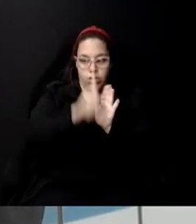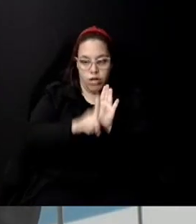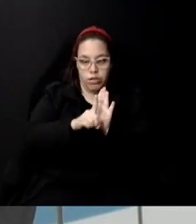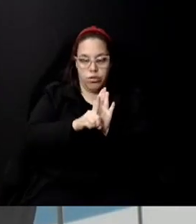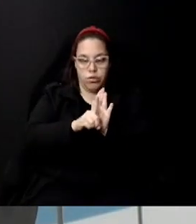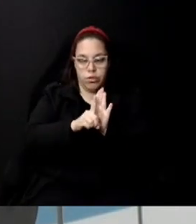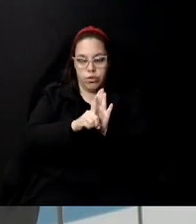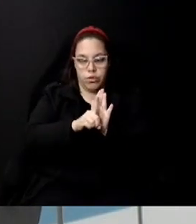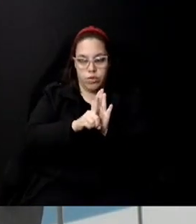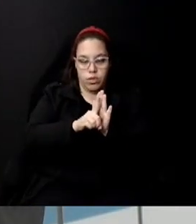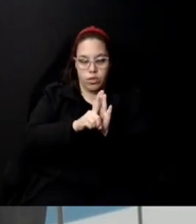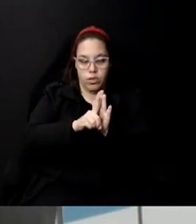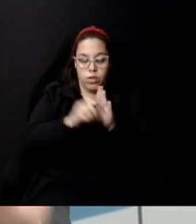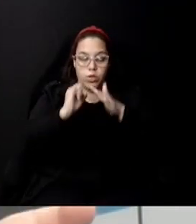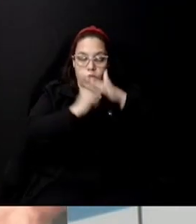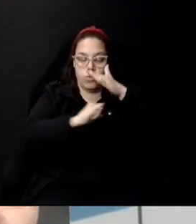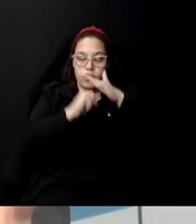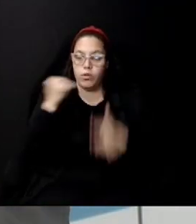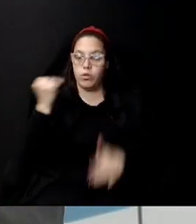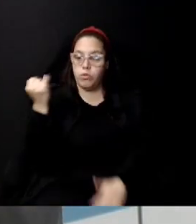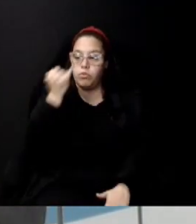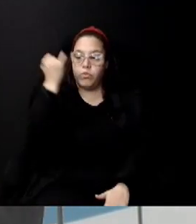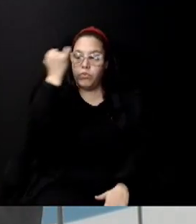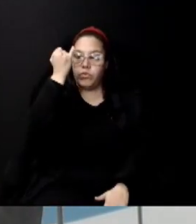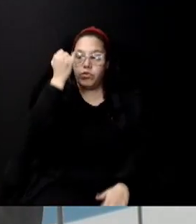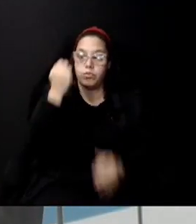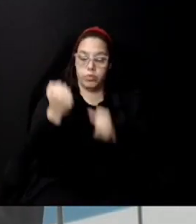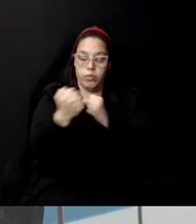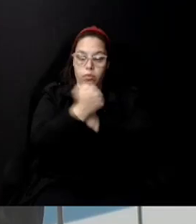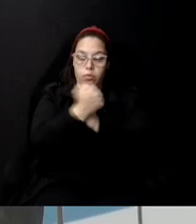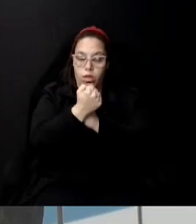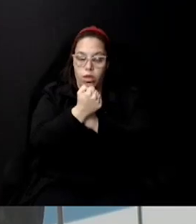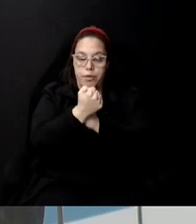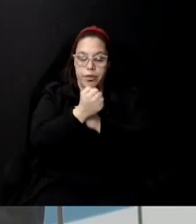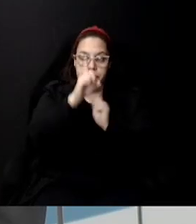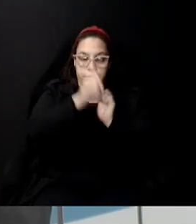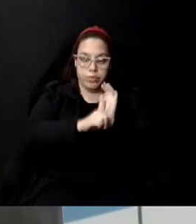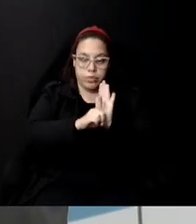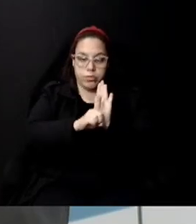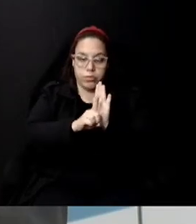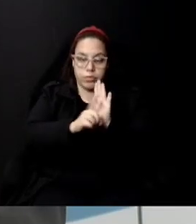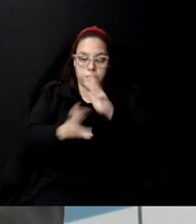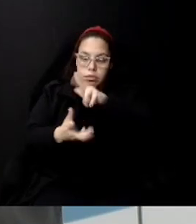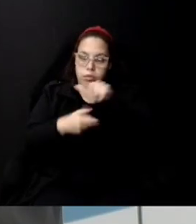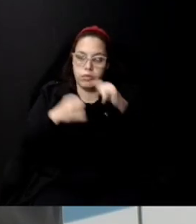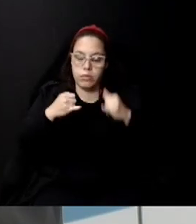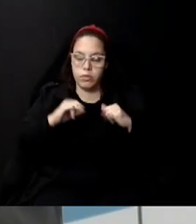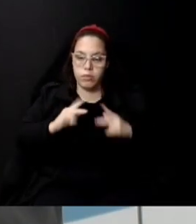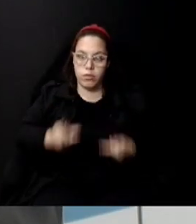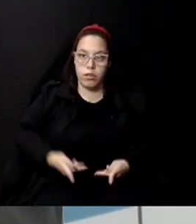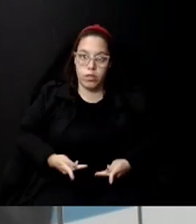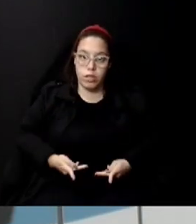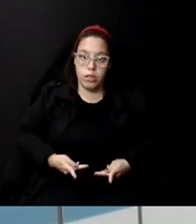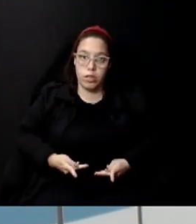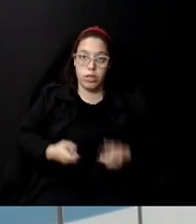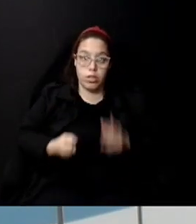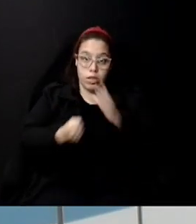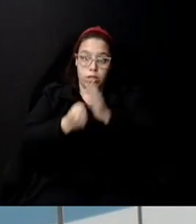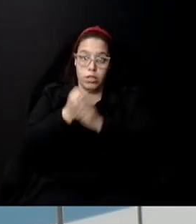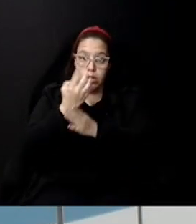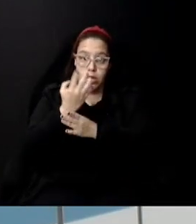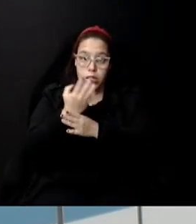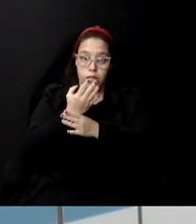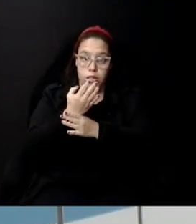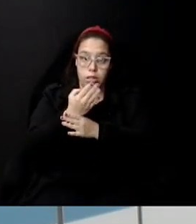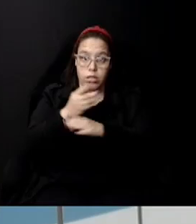órgão fundamental para a proteção do direito internacional humanitário é o órgão que a gente criou no pós-Segunda